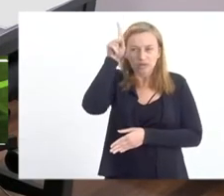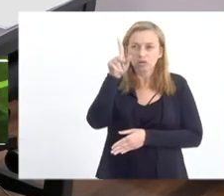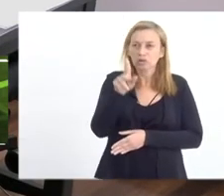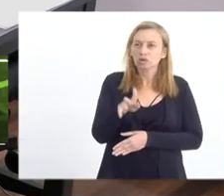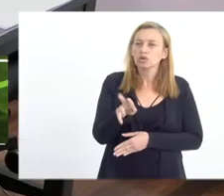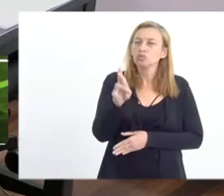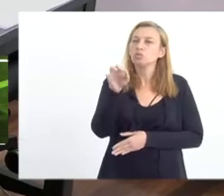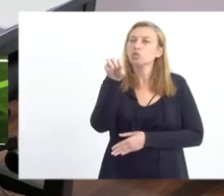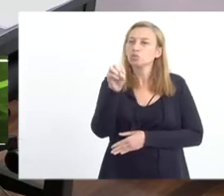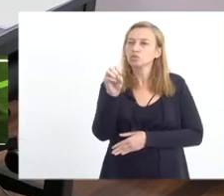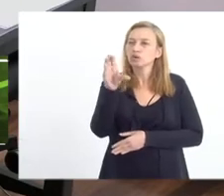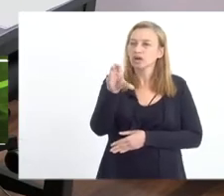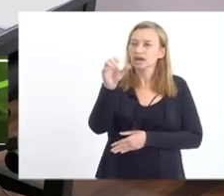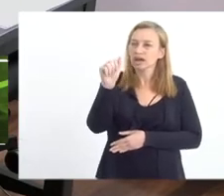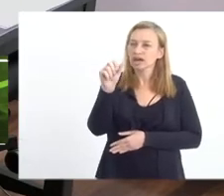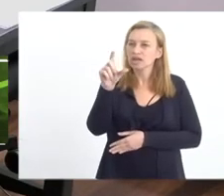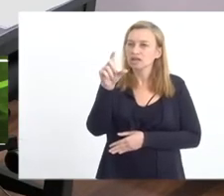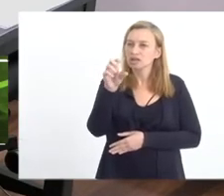Bruno Casuíro.